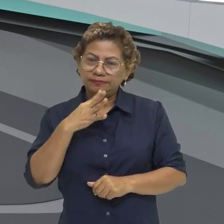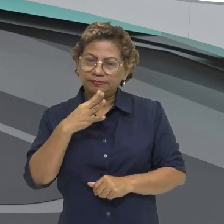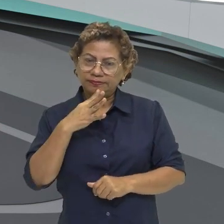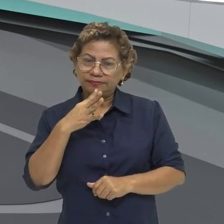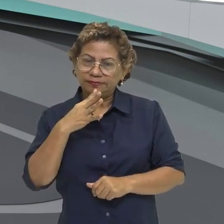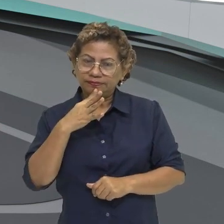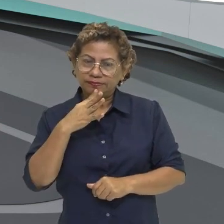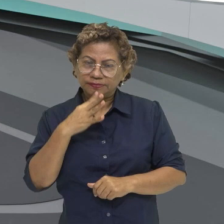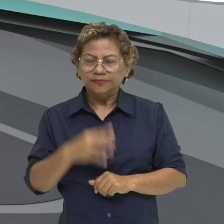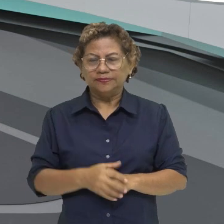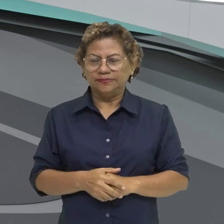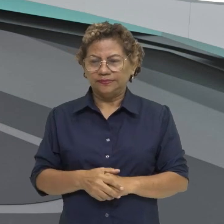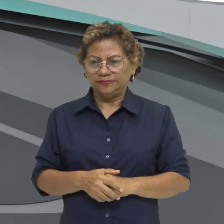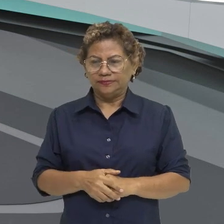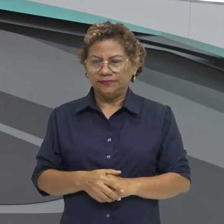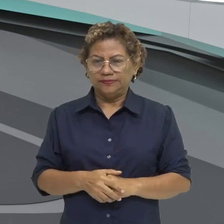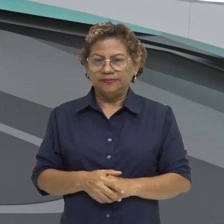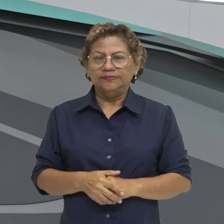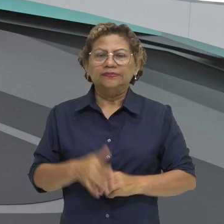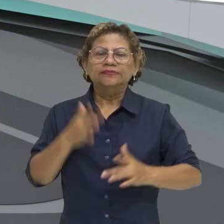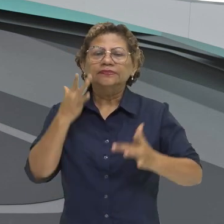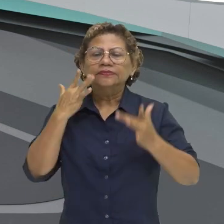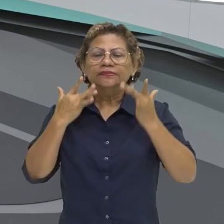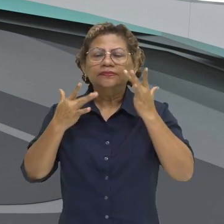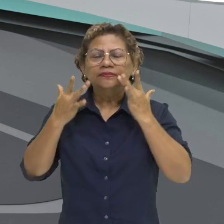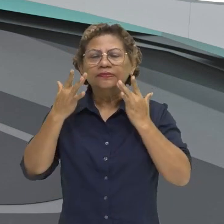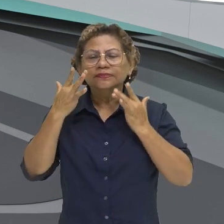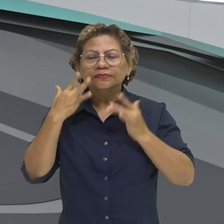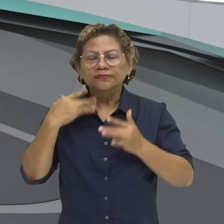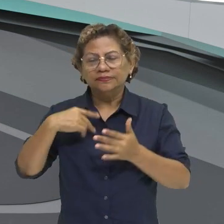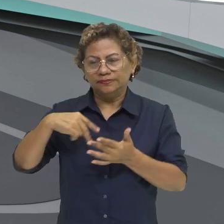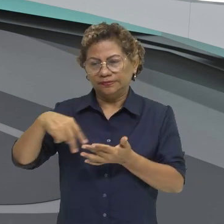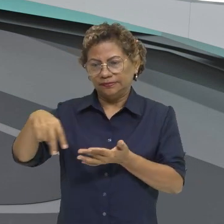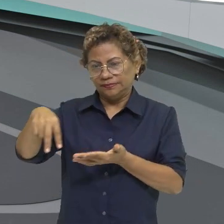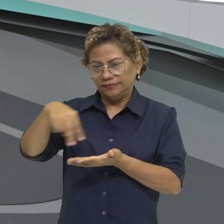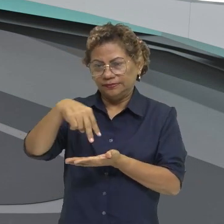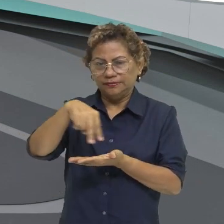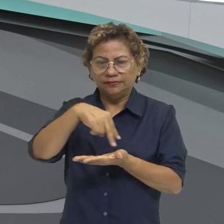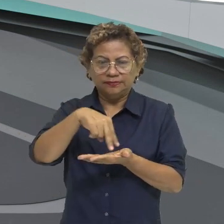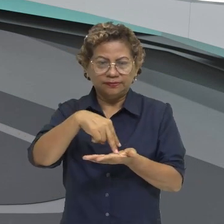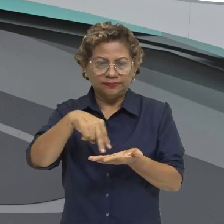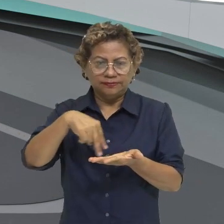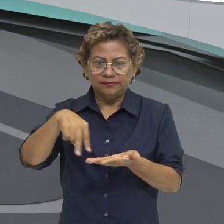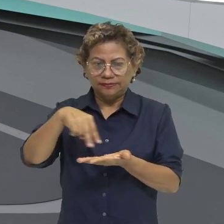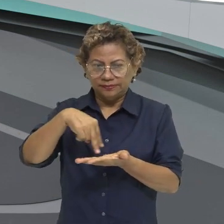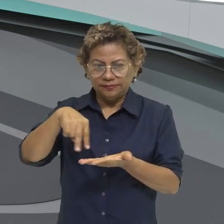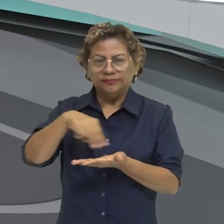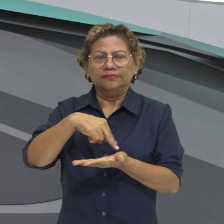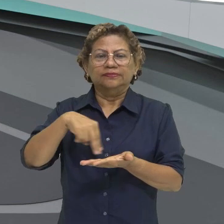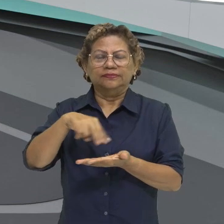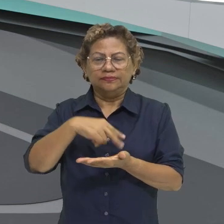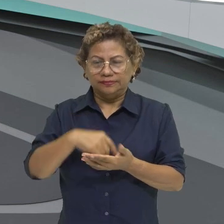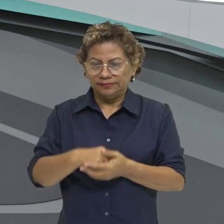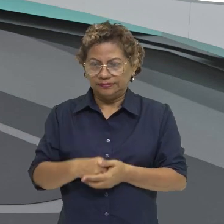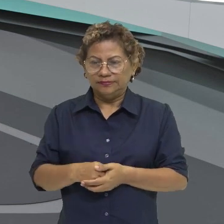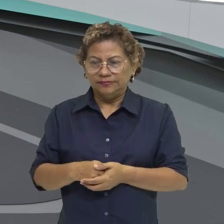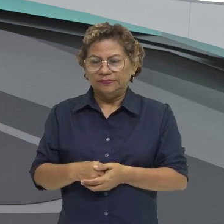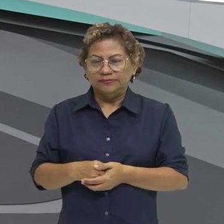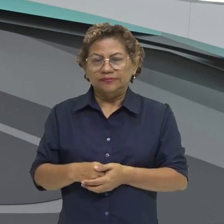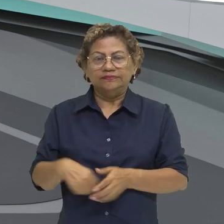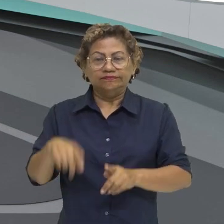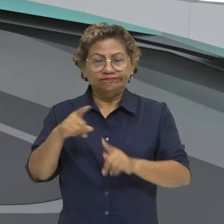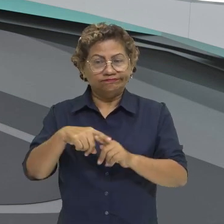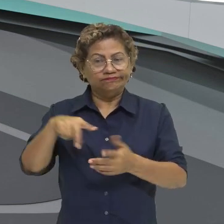segunda arte, são as artes cênicas, que compreendem o teatro, a dança, a